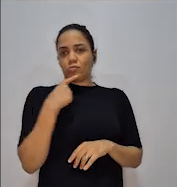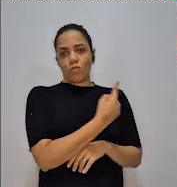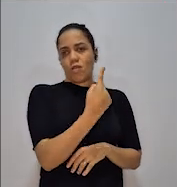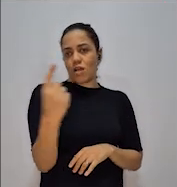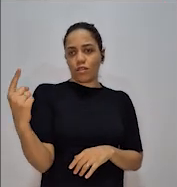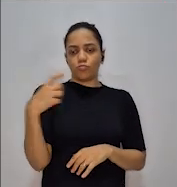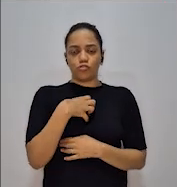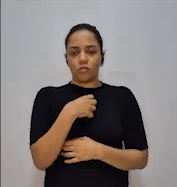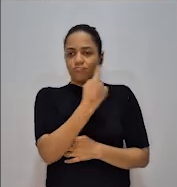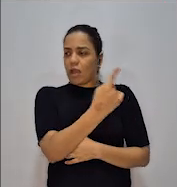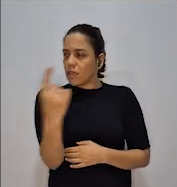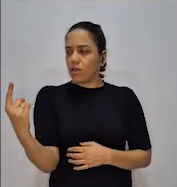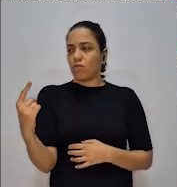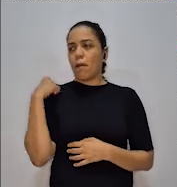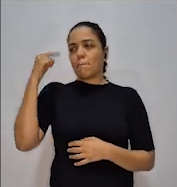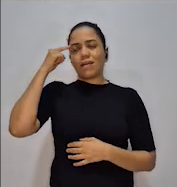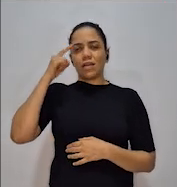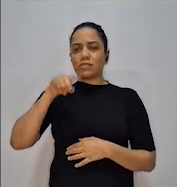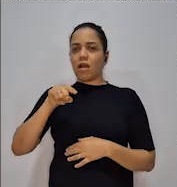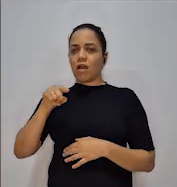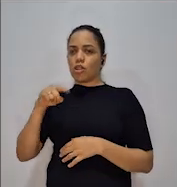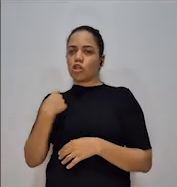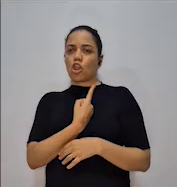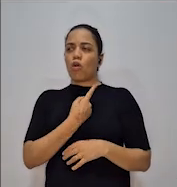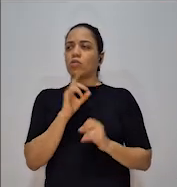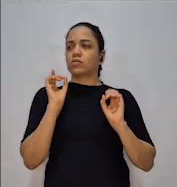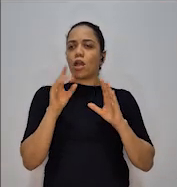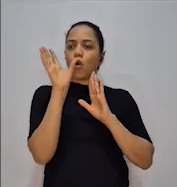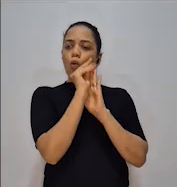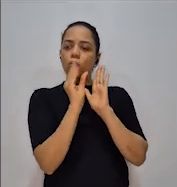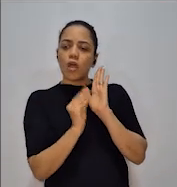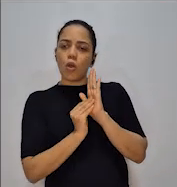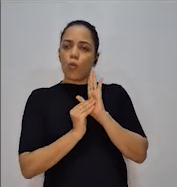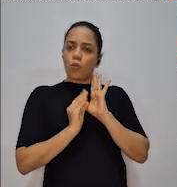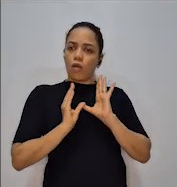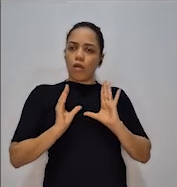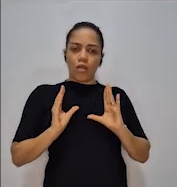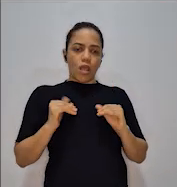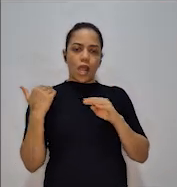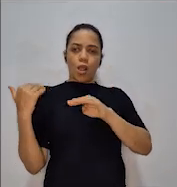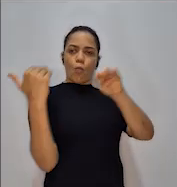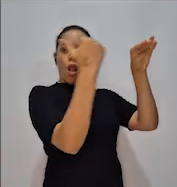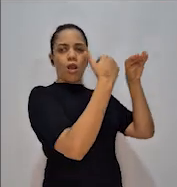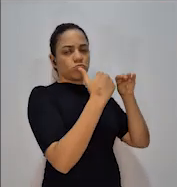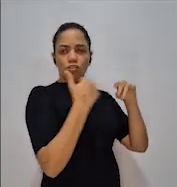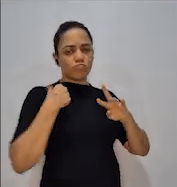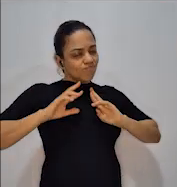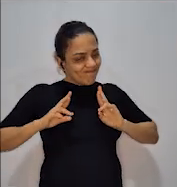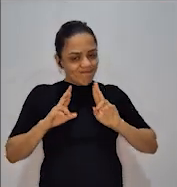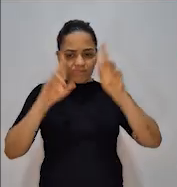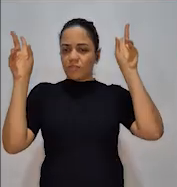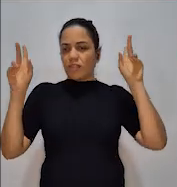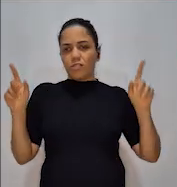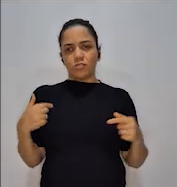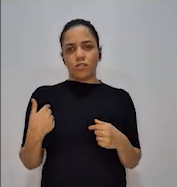trabalha com conteúdo modista, eu vou dizer, a gente trabalha com demandas reais. Muito obrigada, Simone.